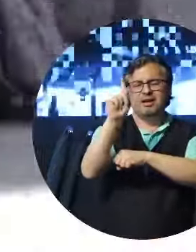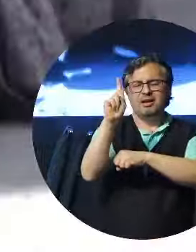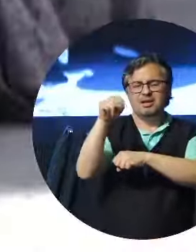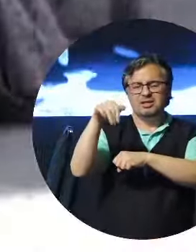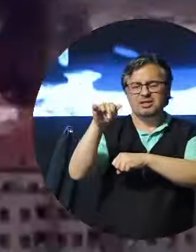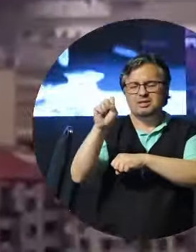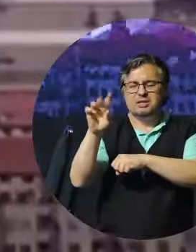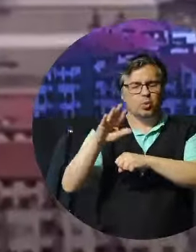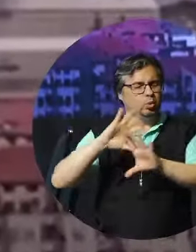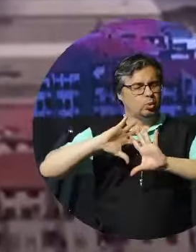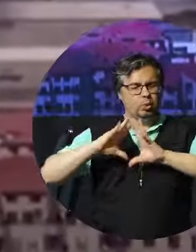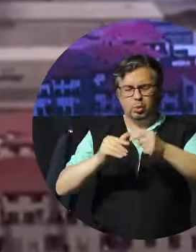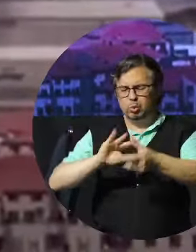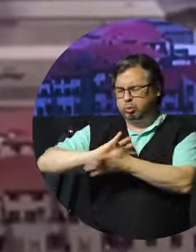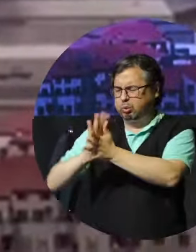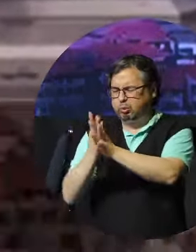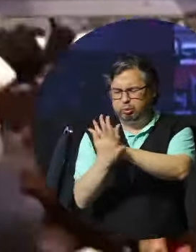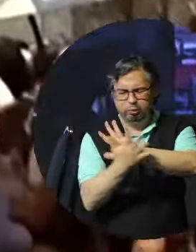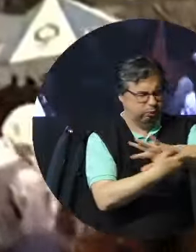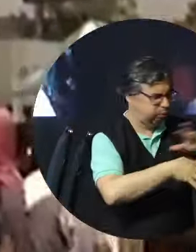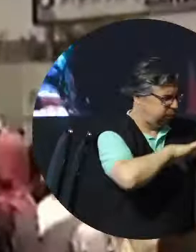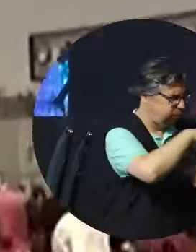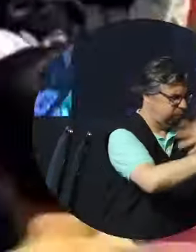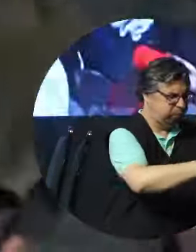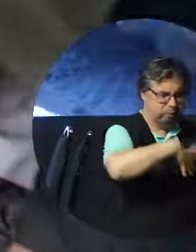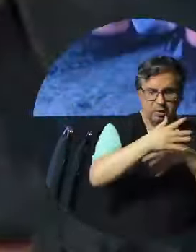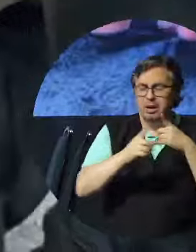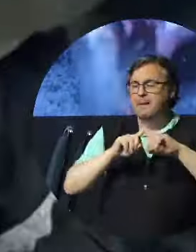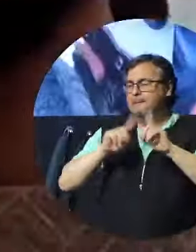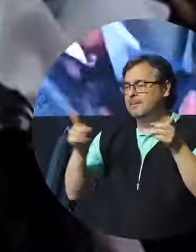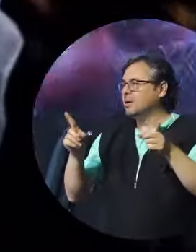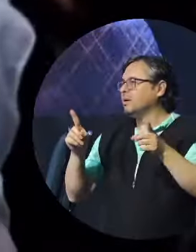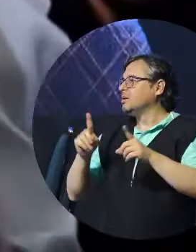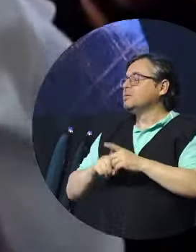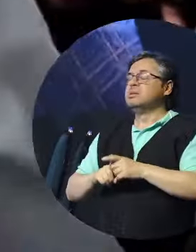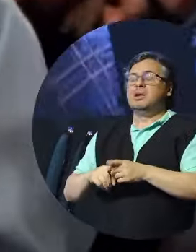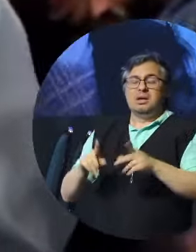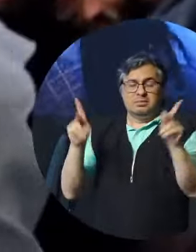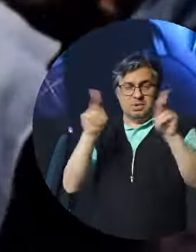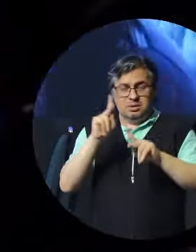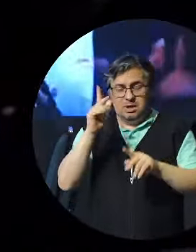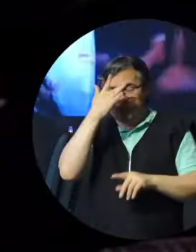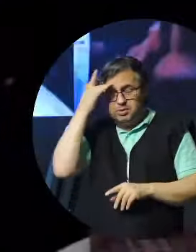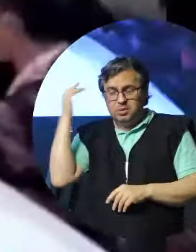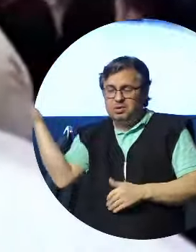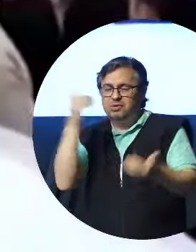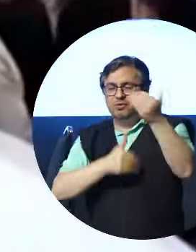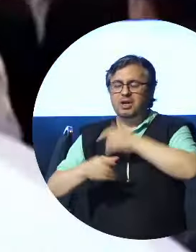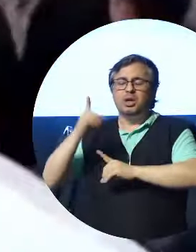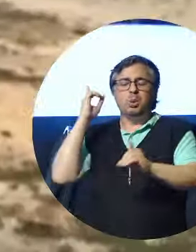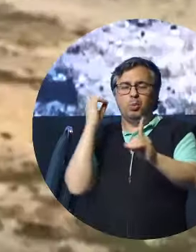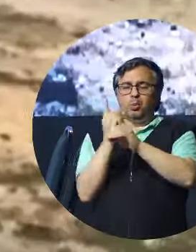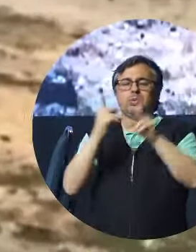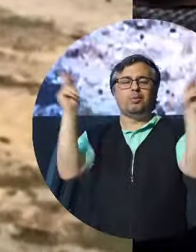mas que tem podido encontrar um novo tempo de paz no Brasil.